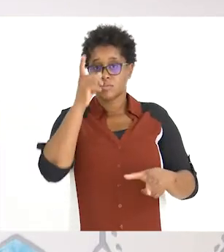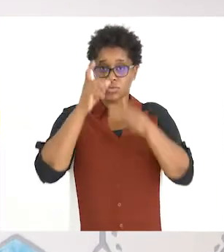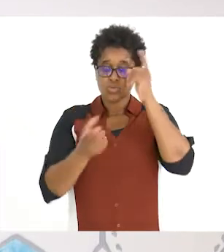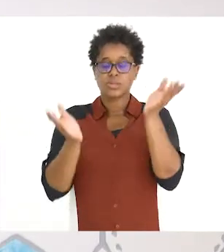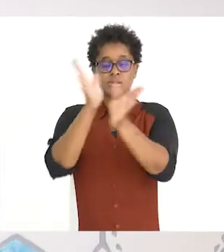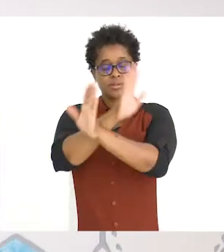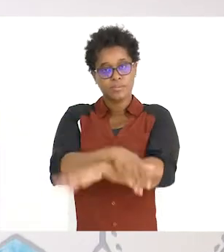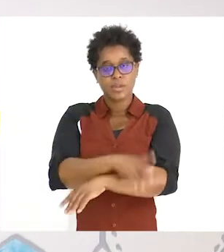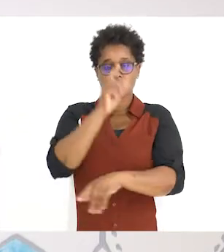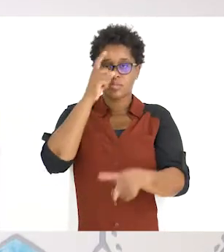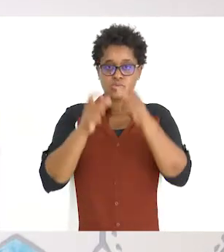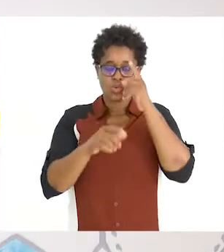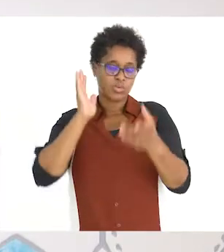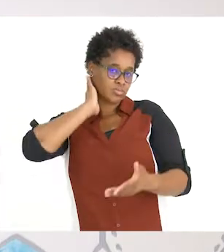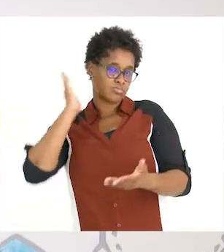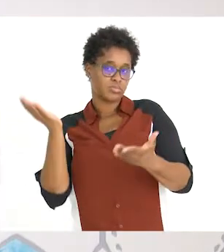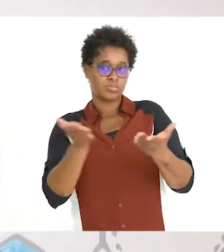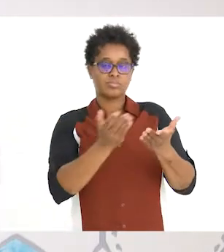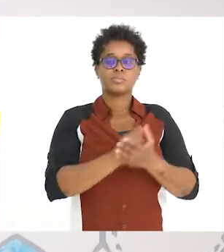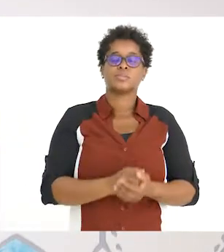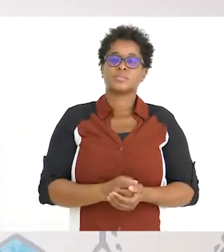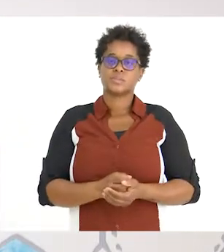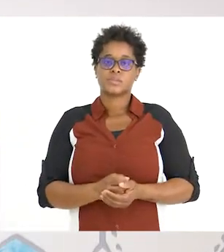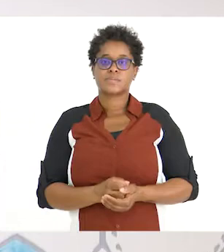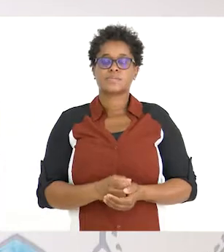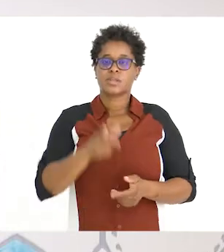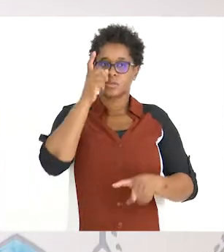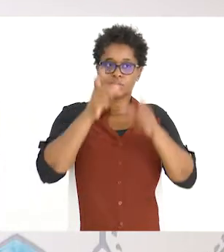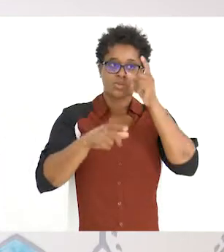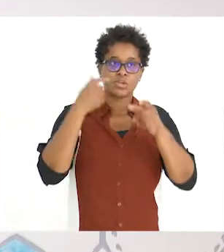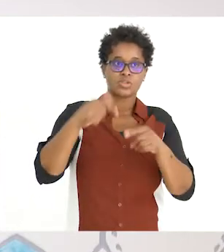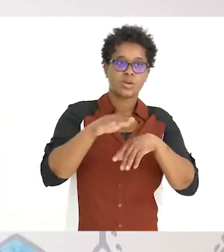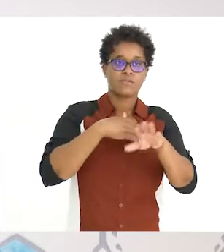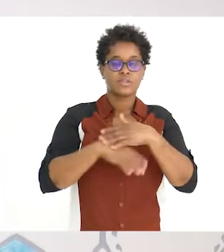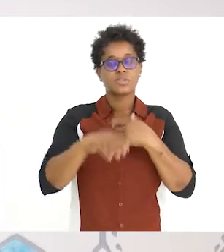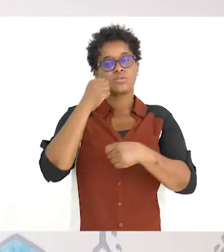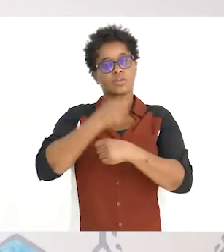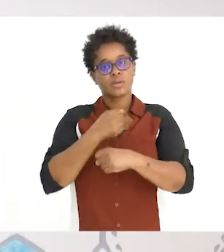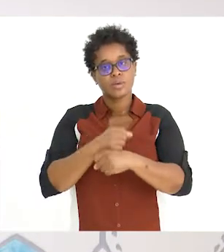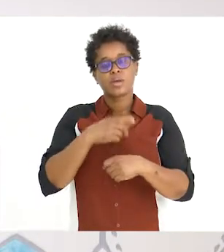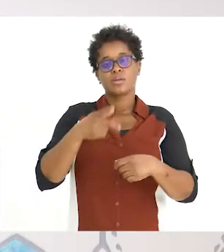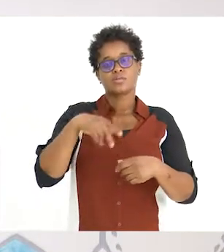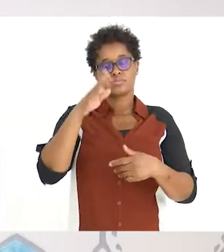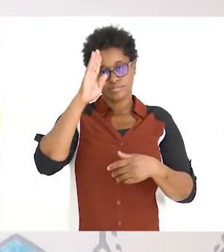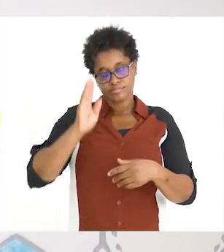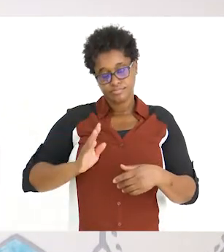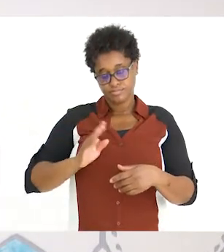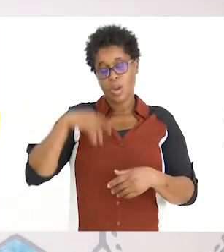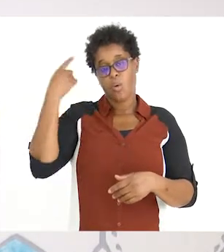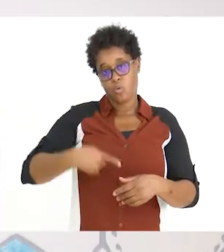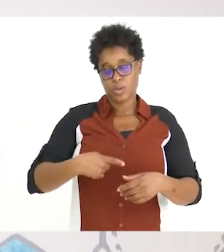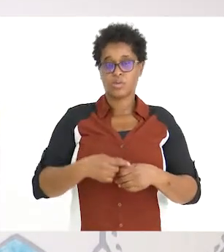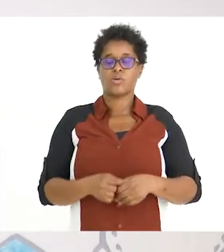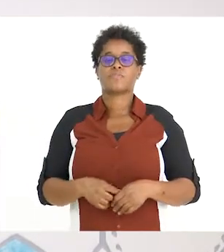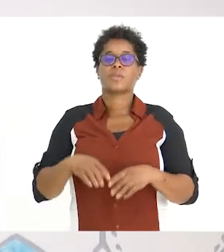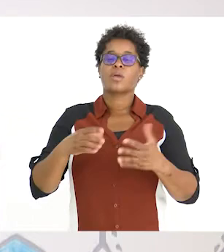os empregados e os indivíduos que estão a prestar o serviço militar obrigatório.